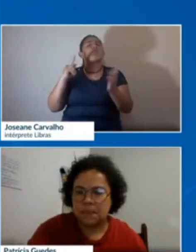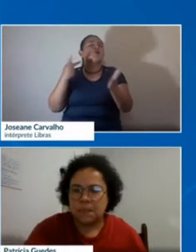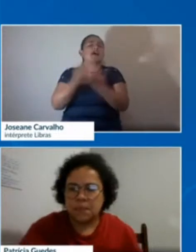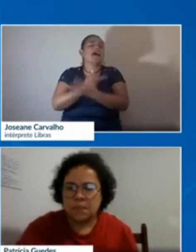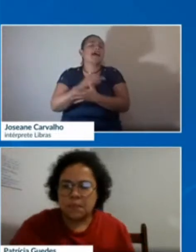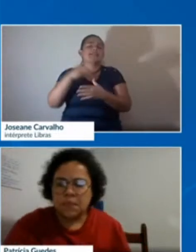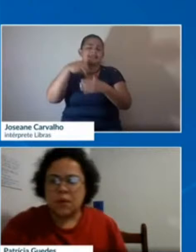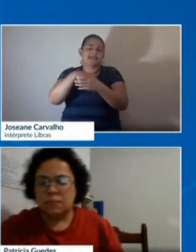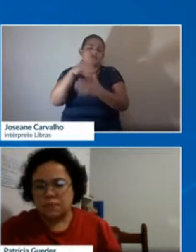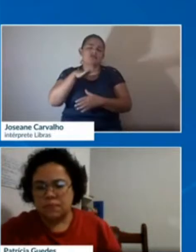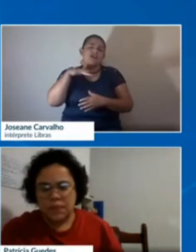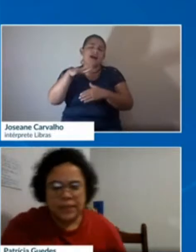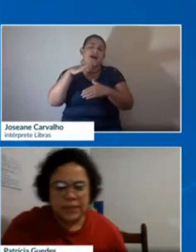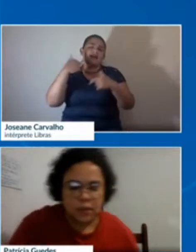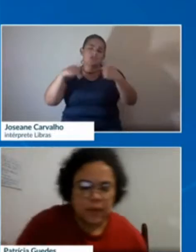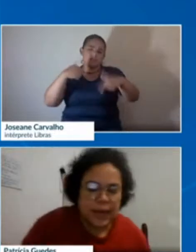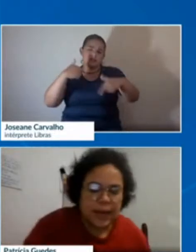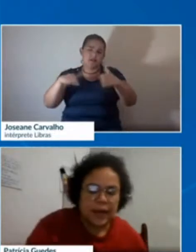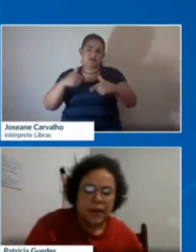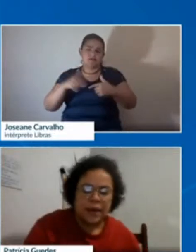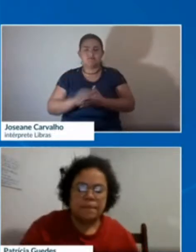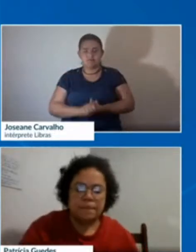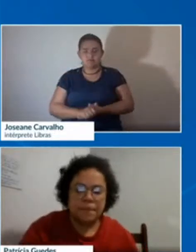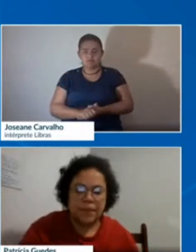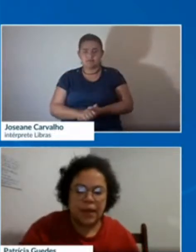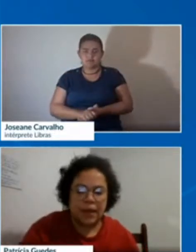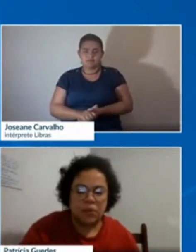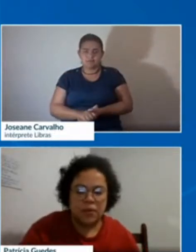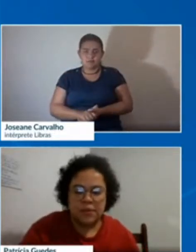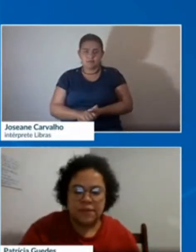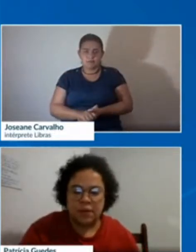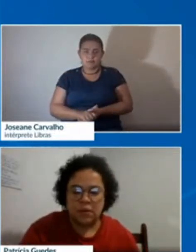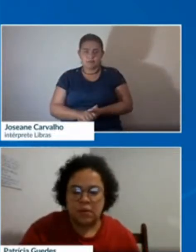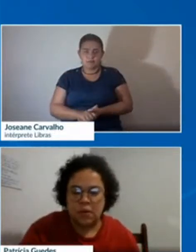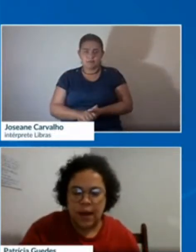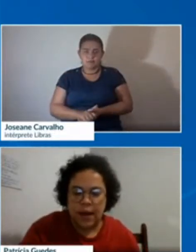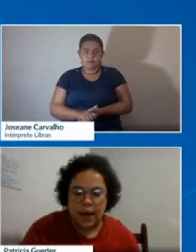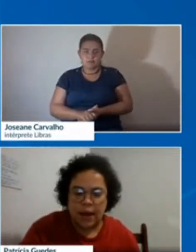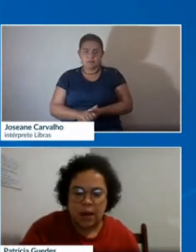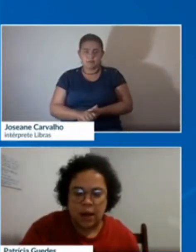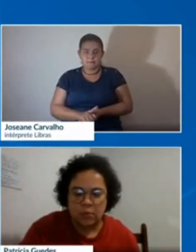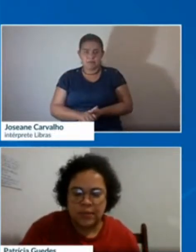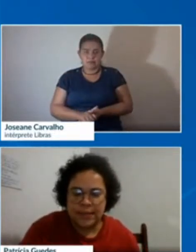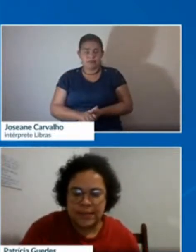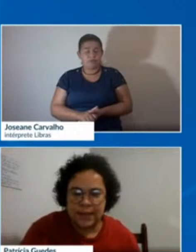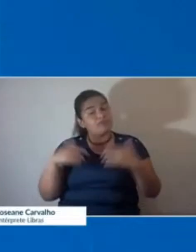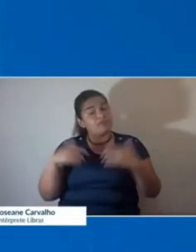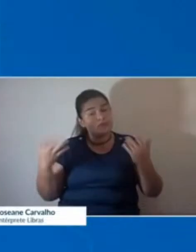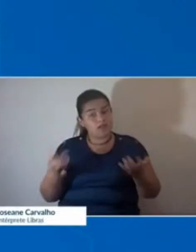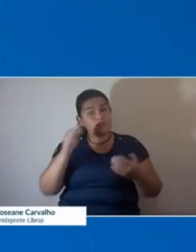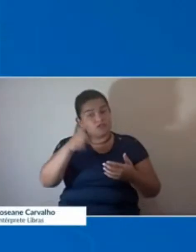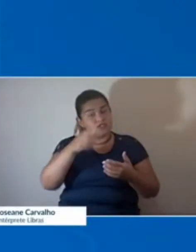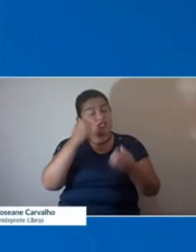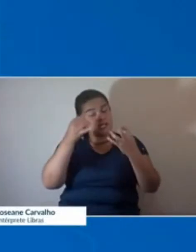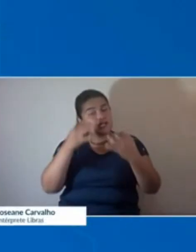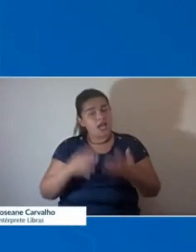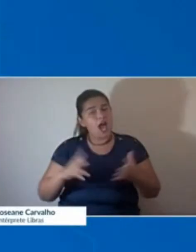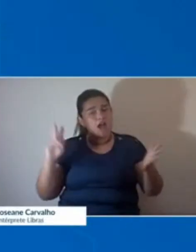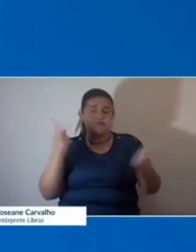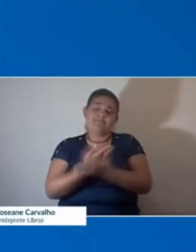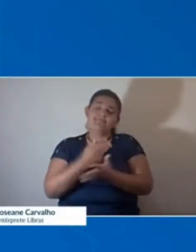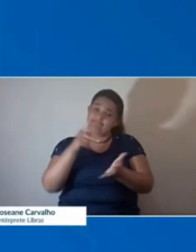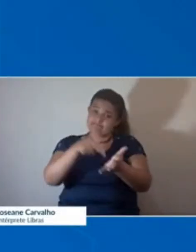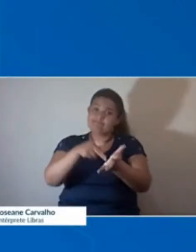mercado? Você pode falar para a gente? Então, o que você falou acontece ainda, só que a gente